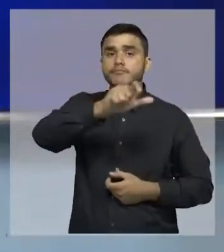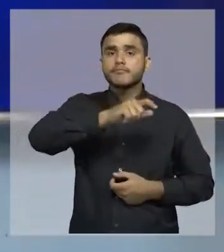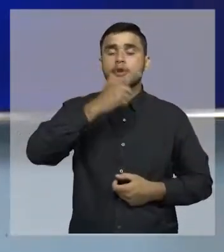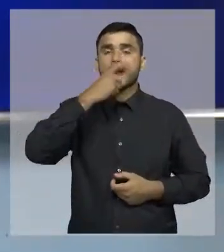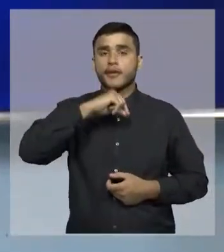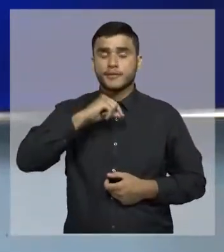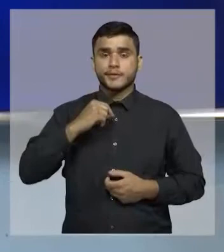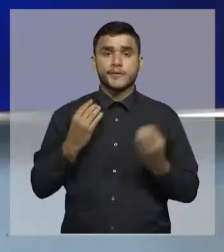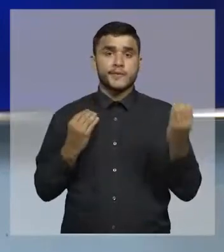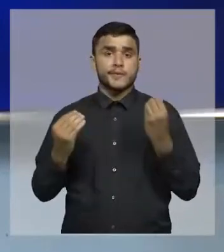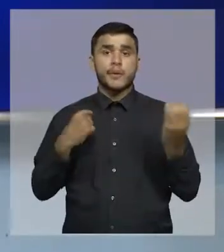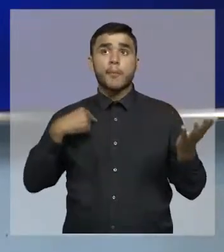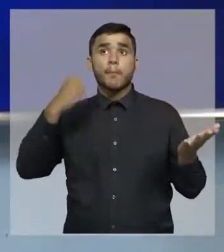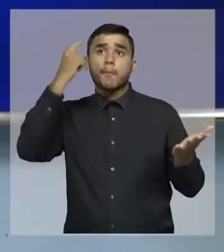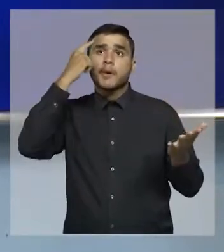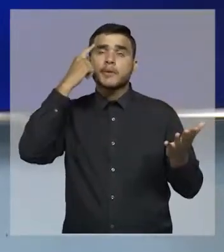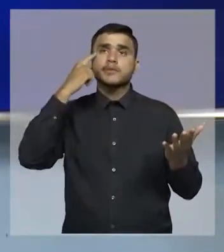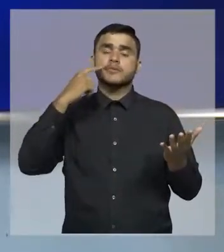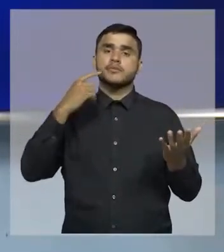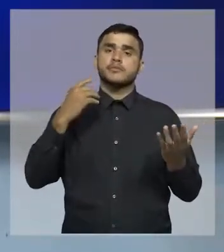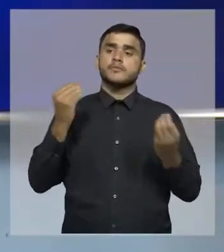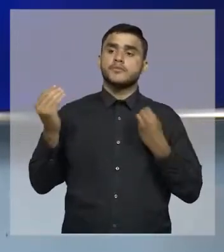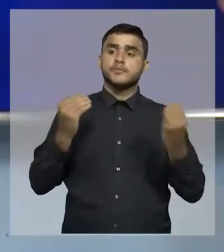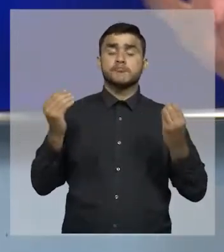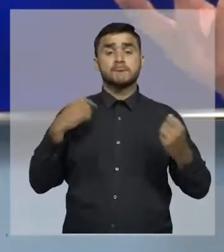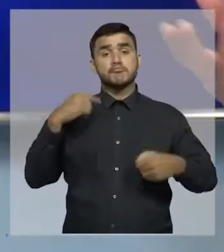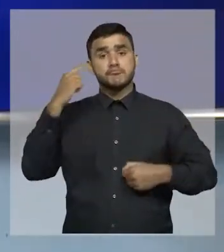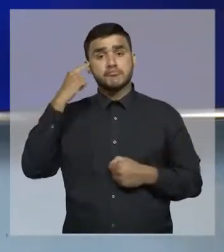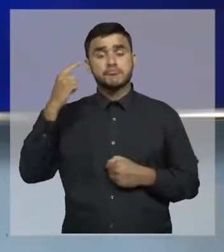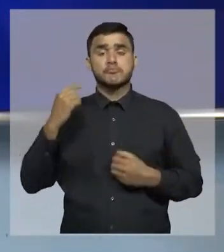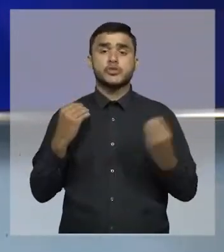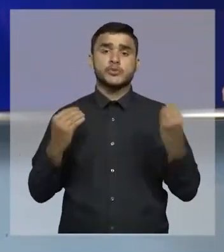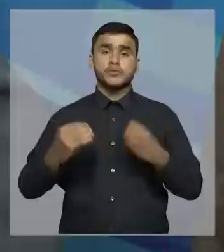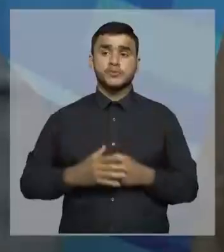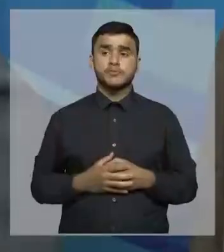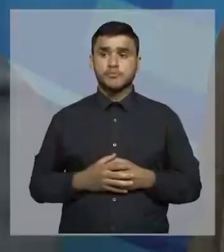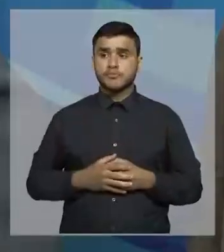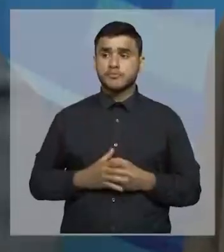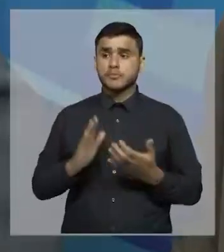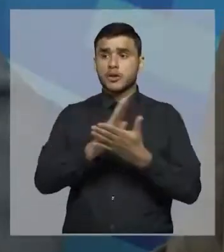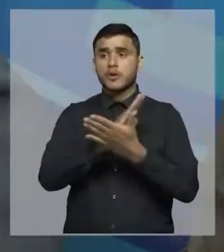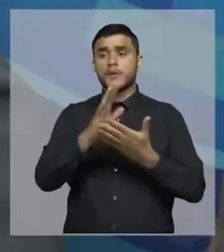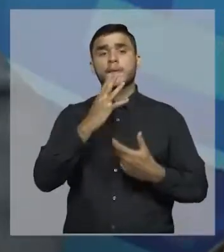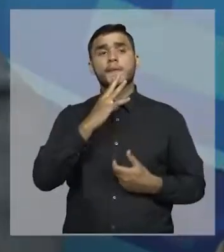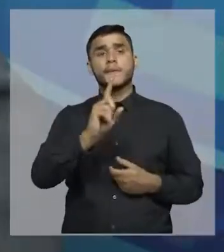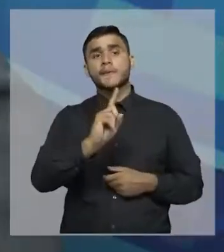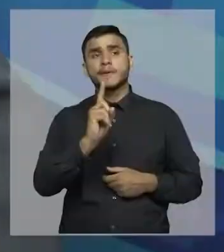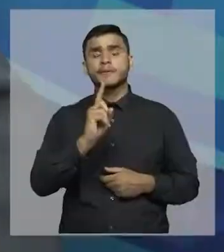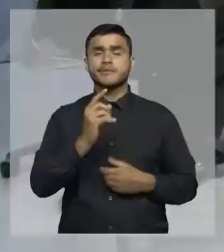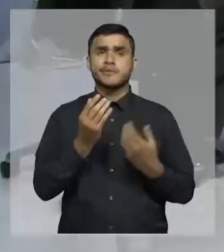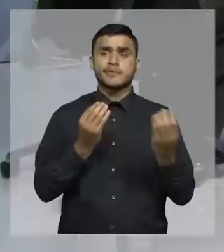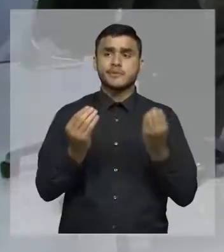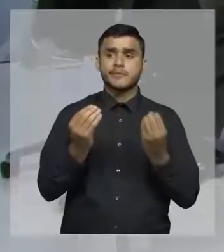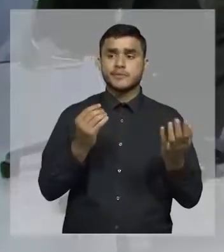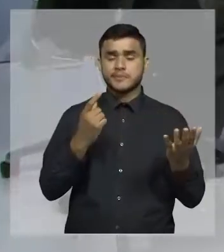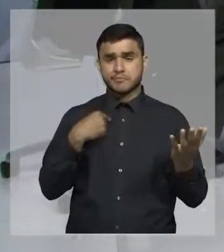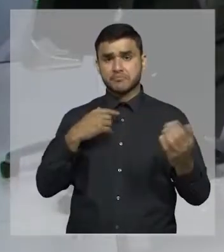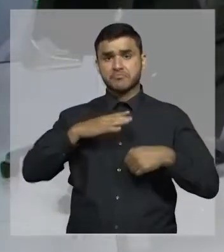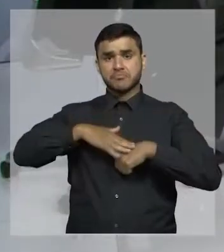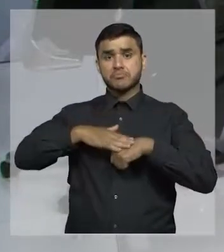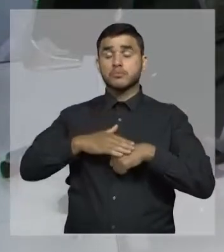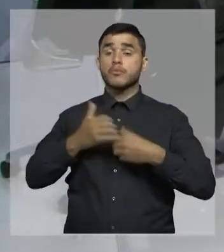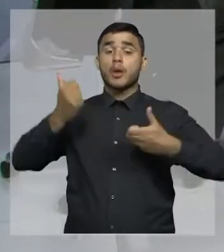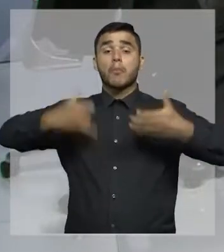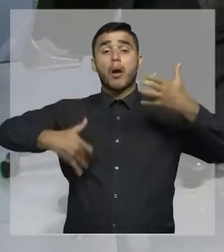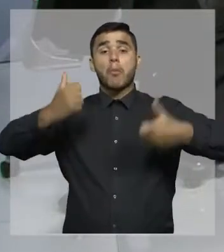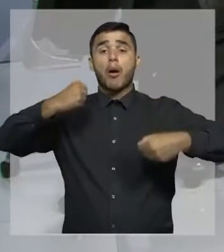eles pensam, o que eles escrevem, o que eles dizem, sabe que no dizer... Tem uns aí que eu não conheço, não. No dizer do Sigmund Bauman, por